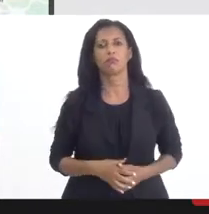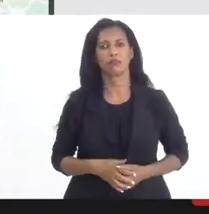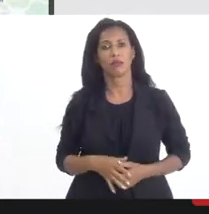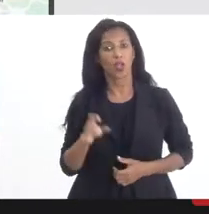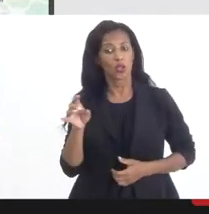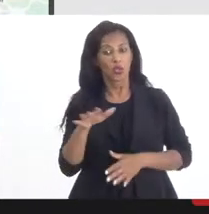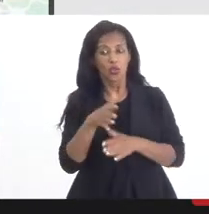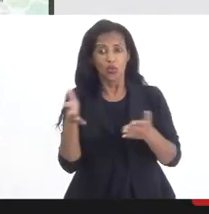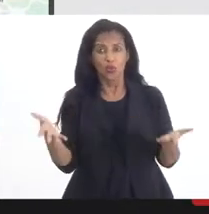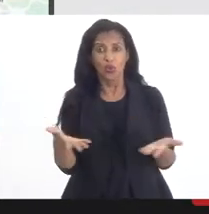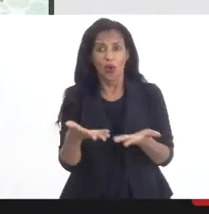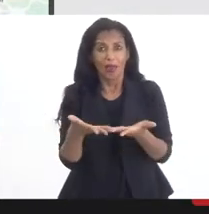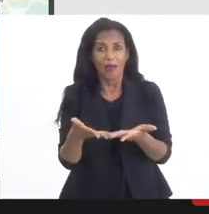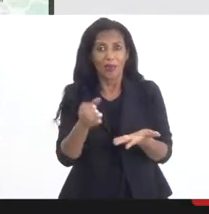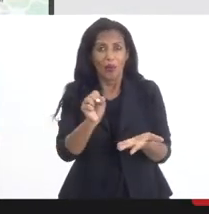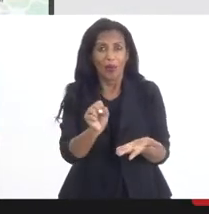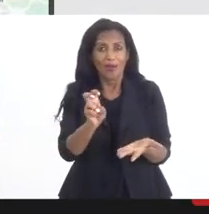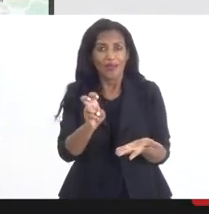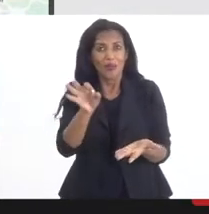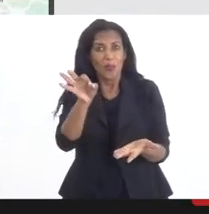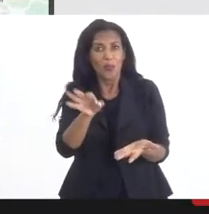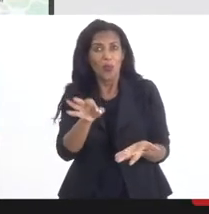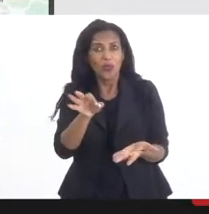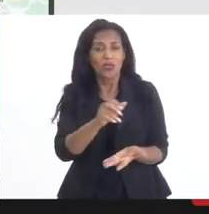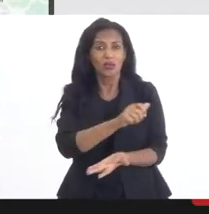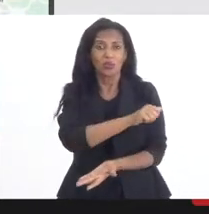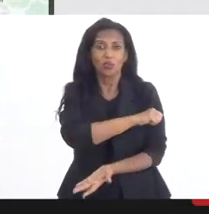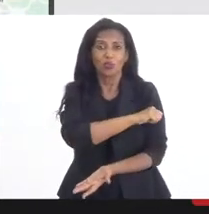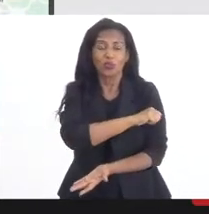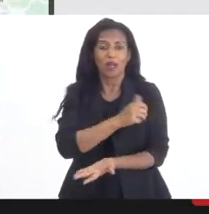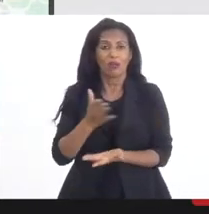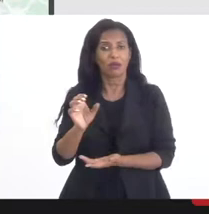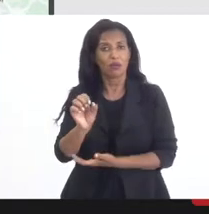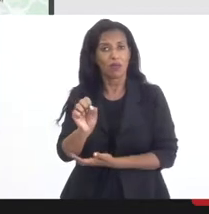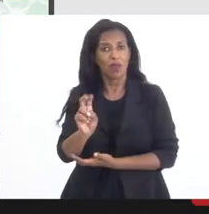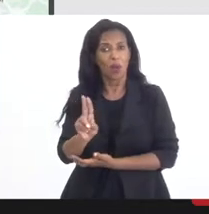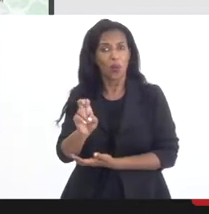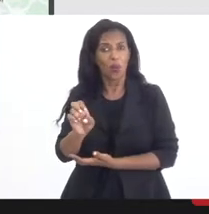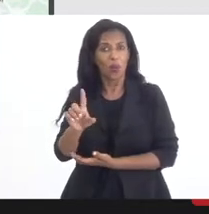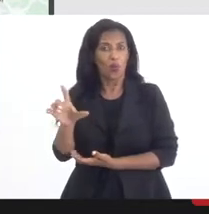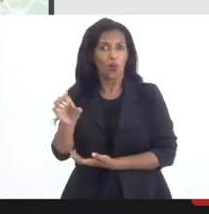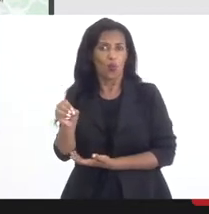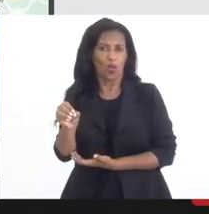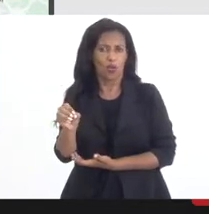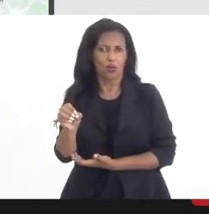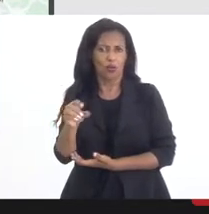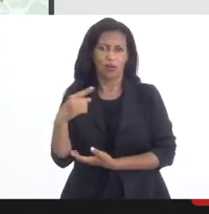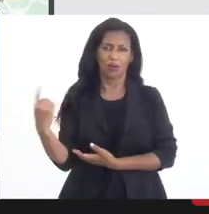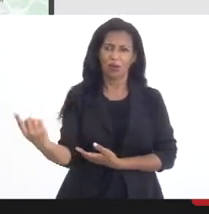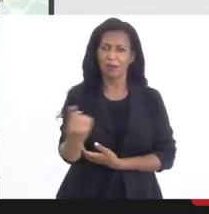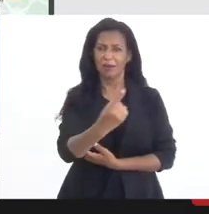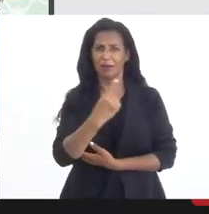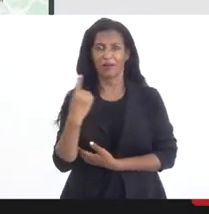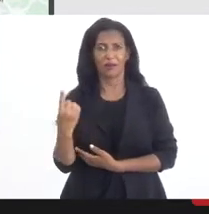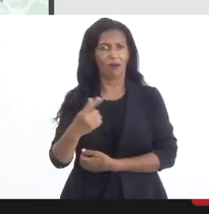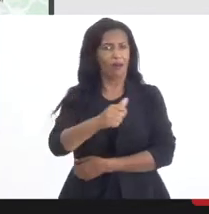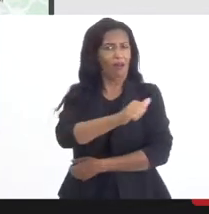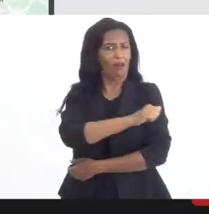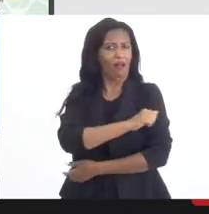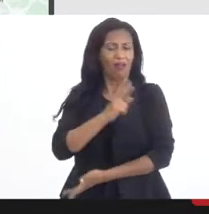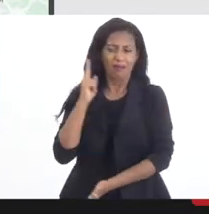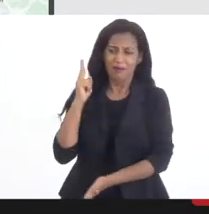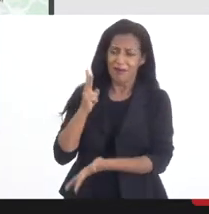Só isso dá 85% dos alunos da UESO. Então, o nosso público sempre foi... é